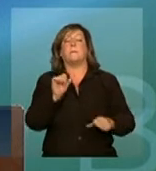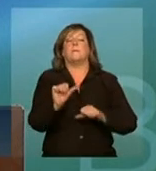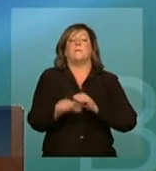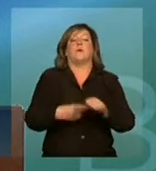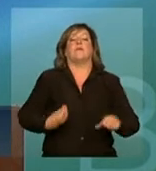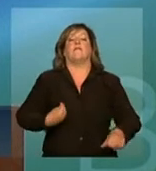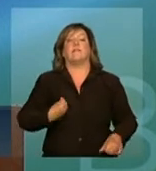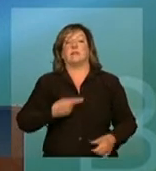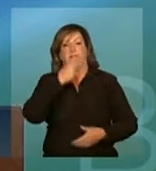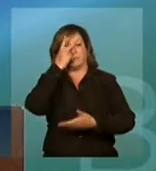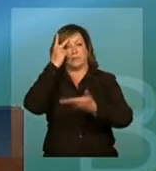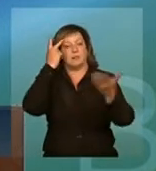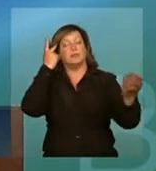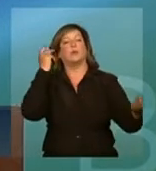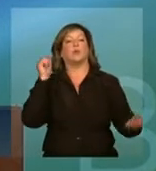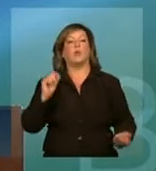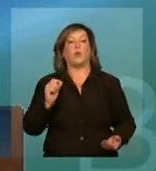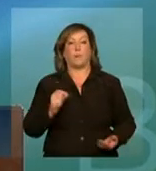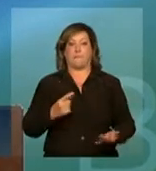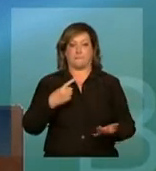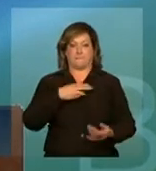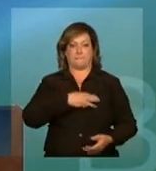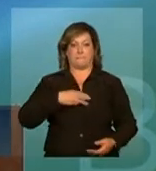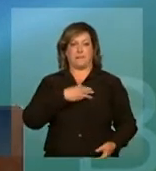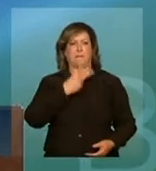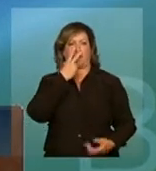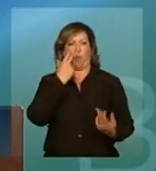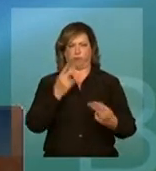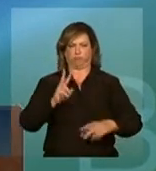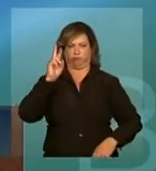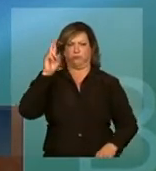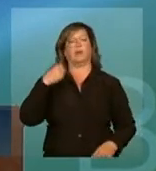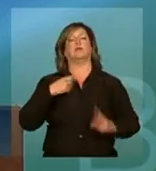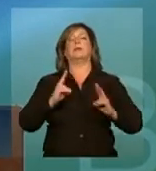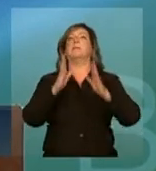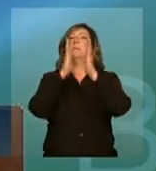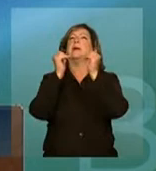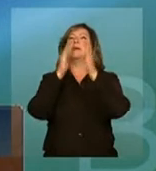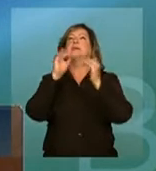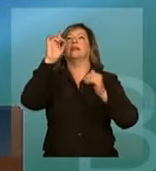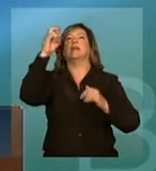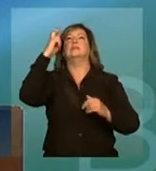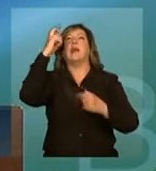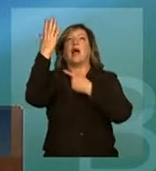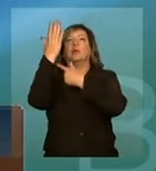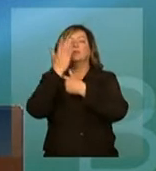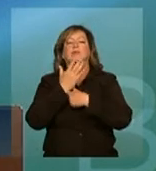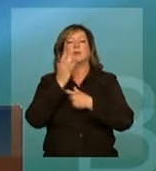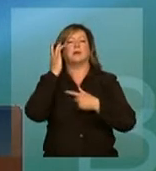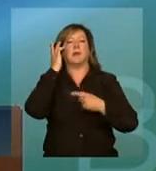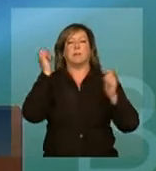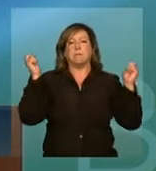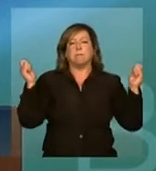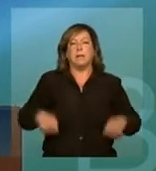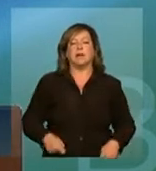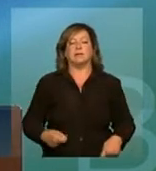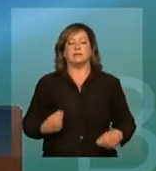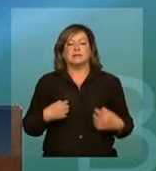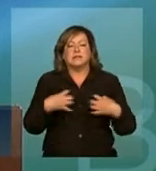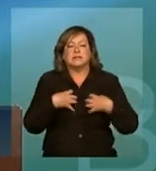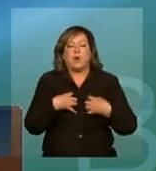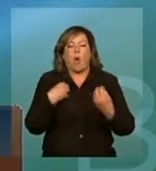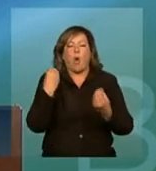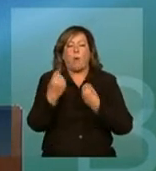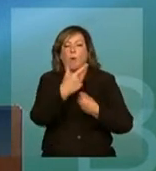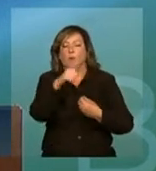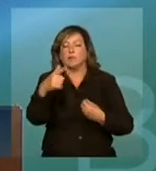pessoas. Encaro como missão. E sempre peço a Deus sabedoria, capacidade de me colocar no lugar dos outros e